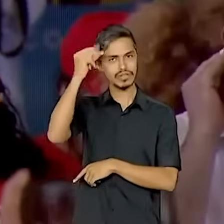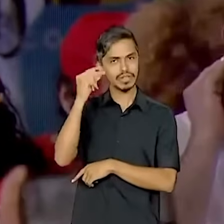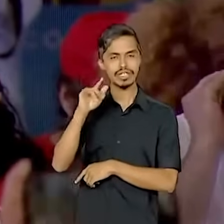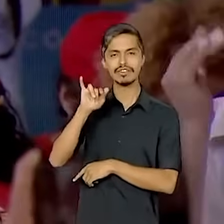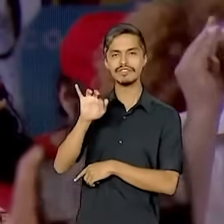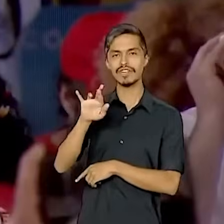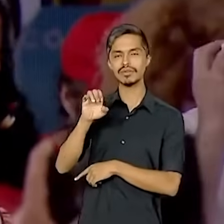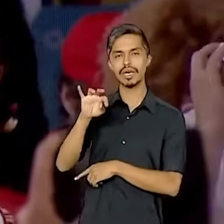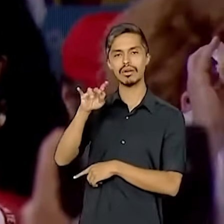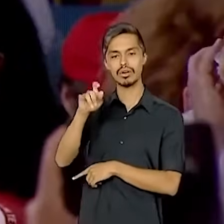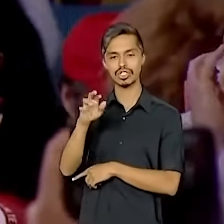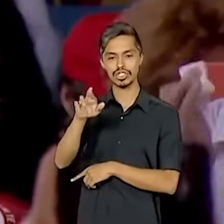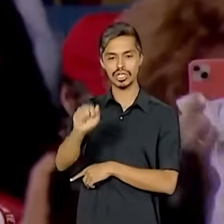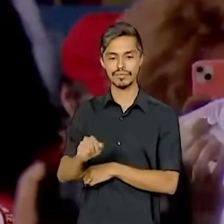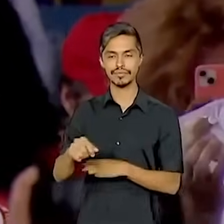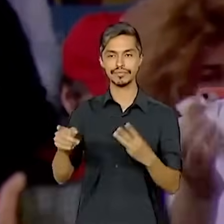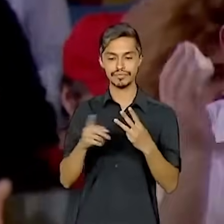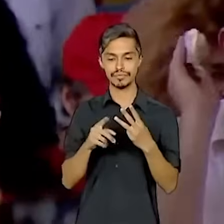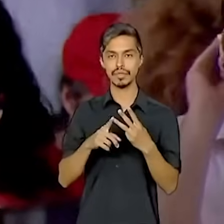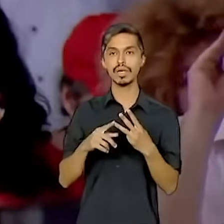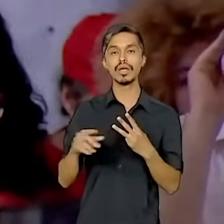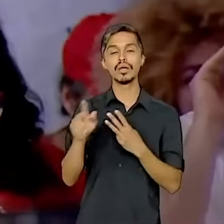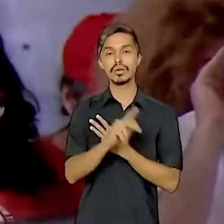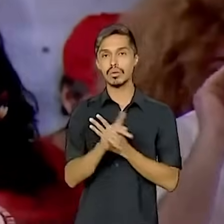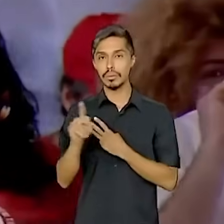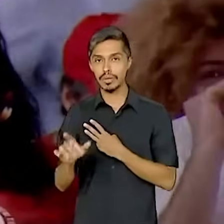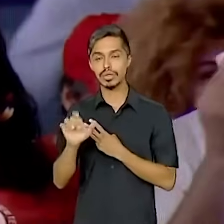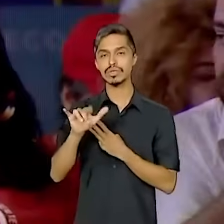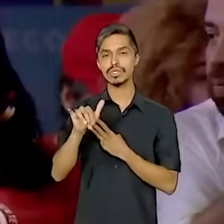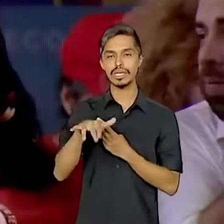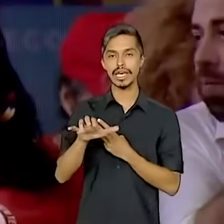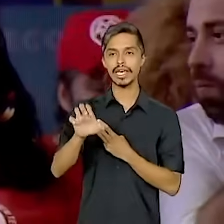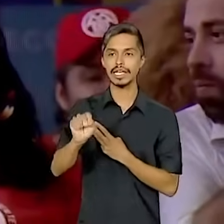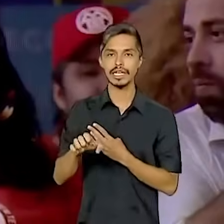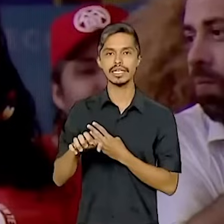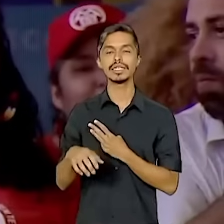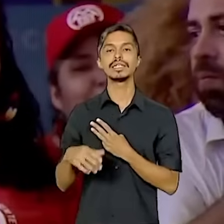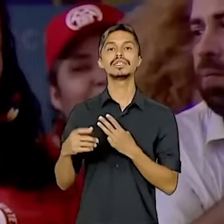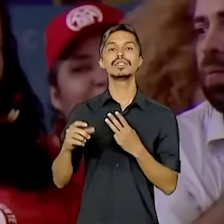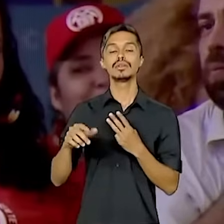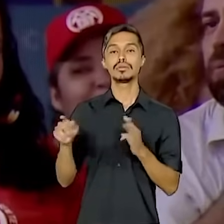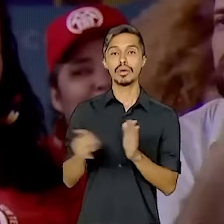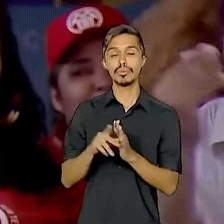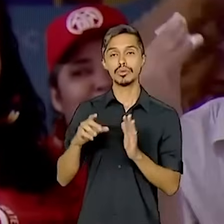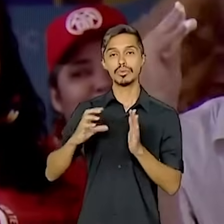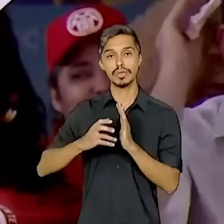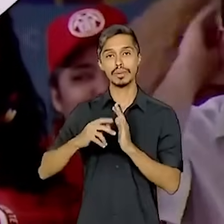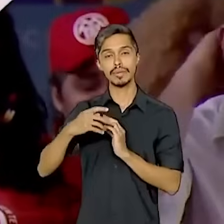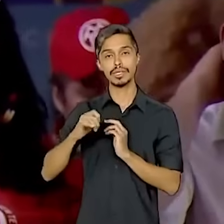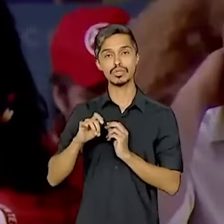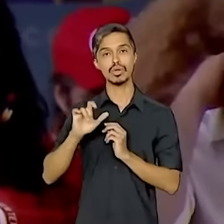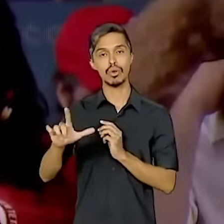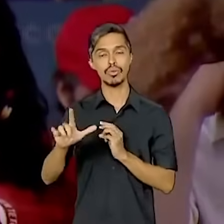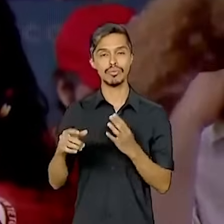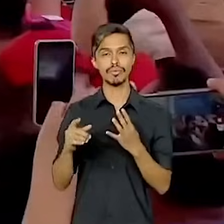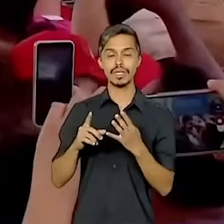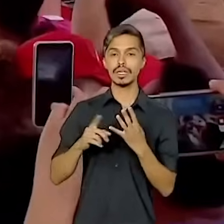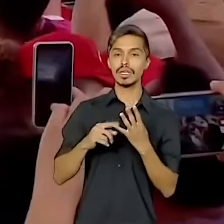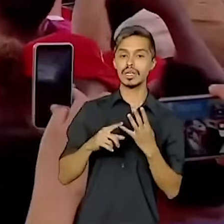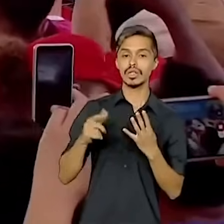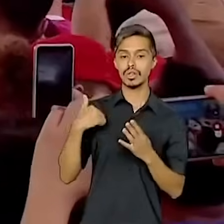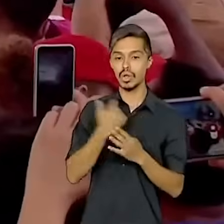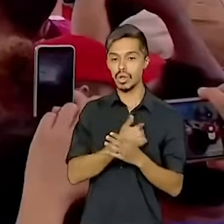Franco da Rocha, a nossa companheira professora Luciene Cavalcante do PSOL e o nosso companheiro Vicentinho, que